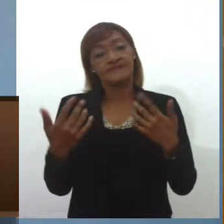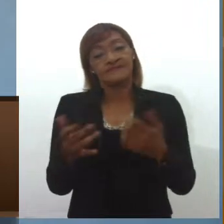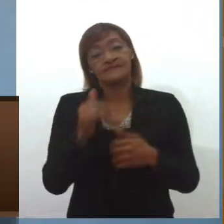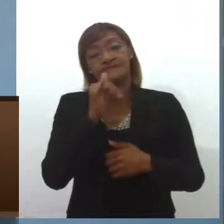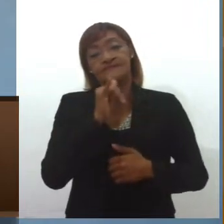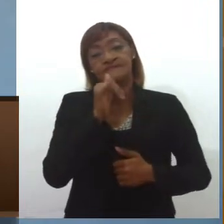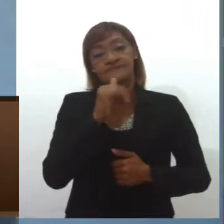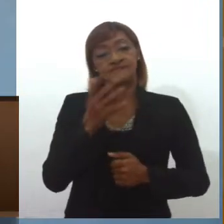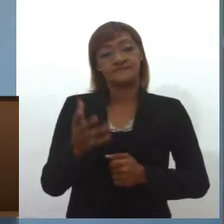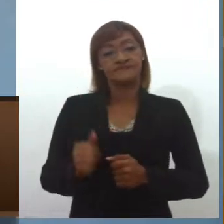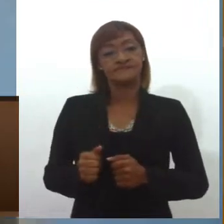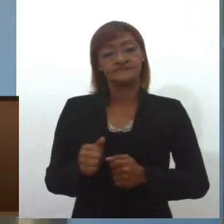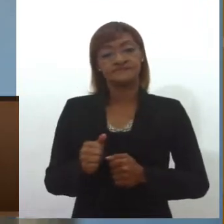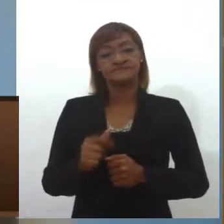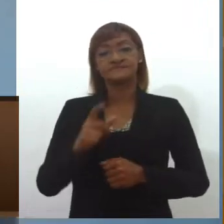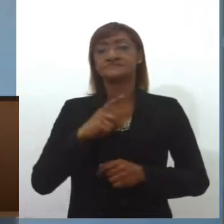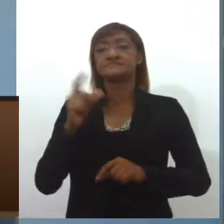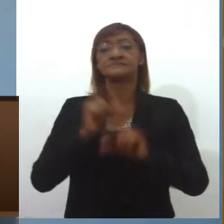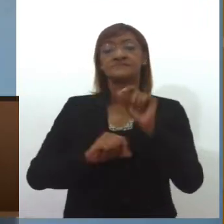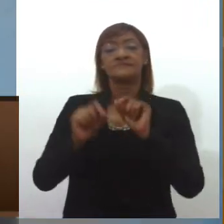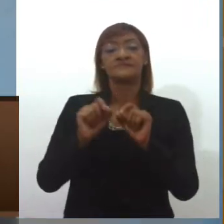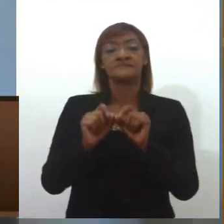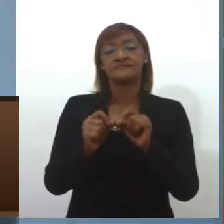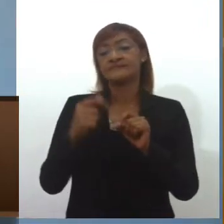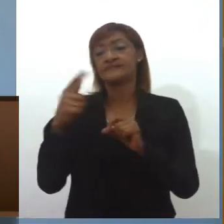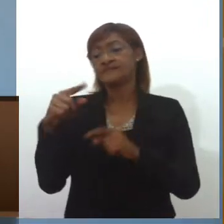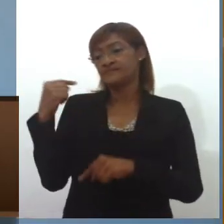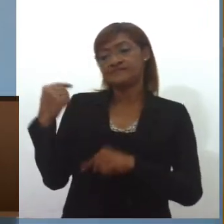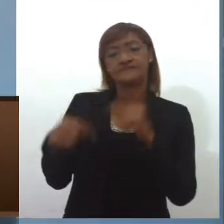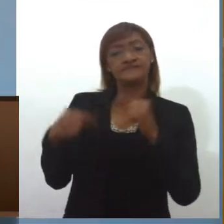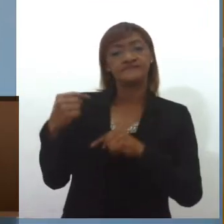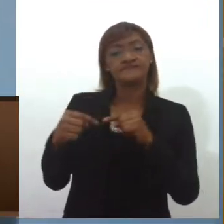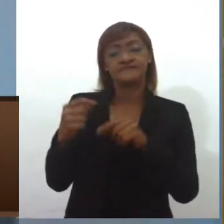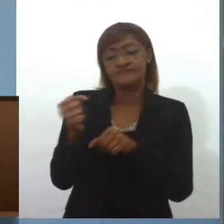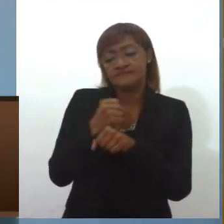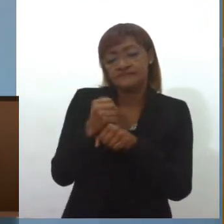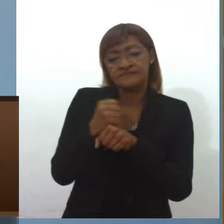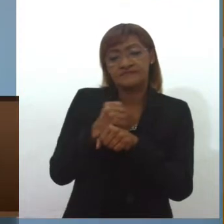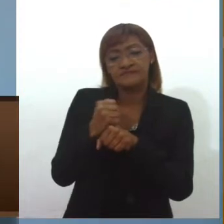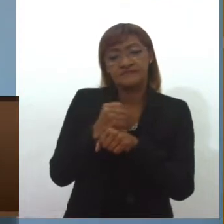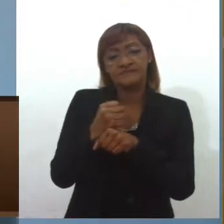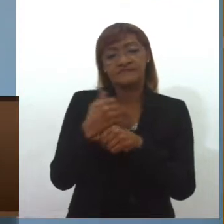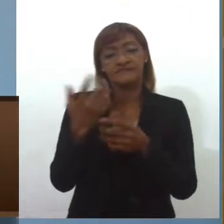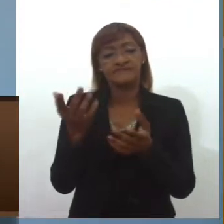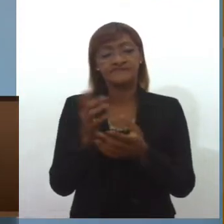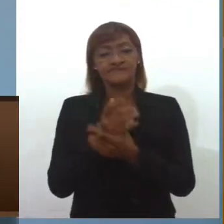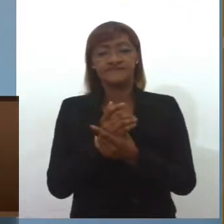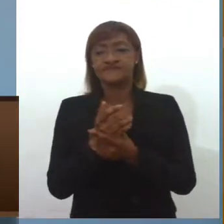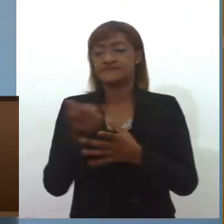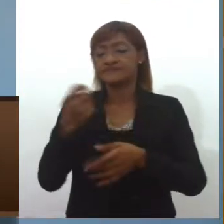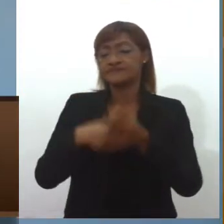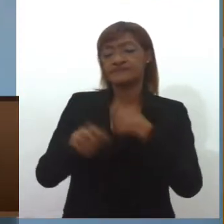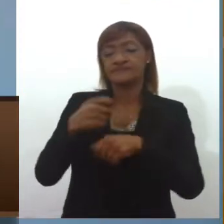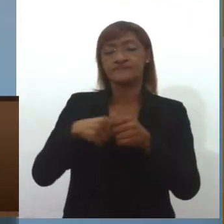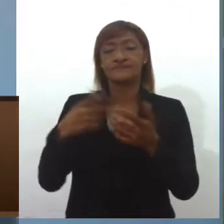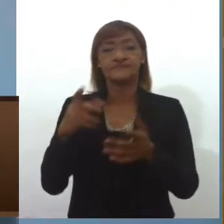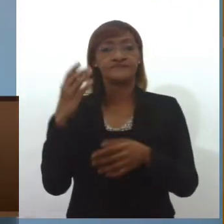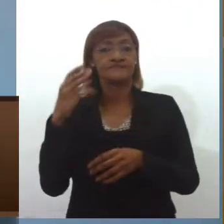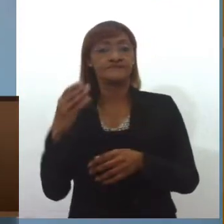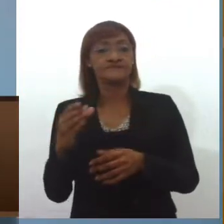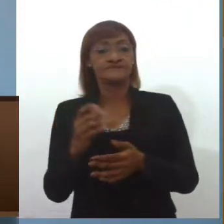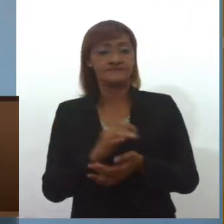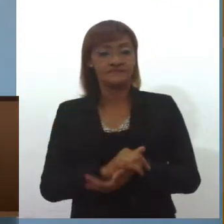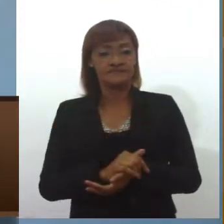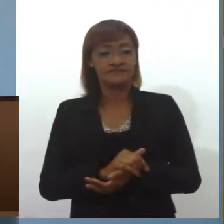pergunta, existe algum nível de equilíbrio? Isso é uma discussão de décadas dentro da teoria econômica, da discussão da ciência econômica. Então,